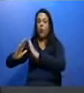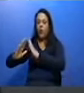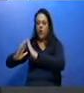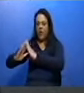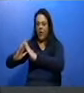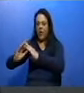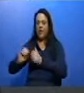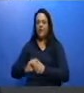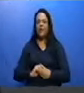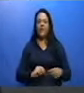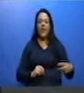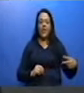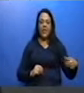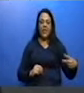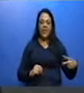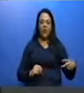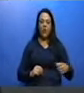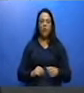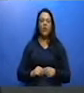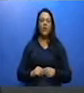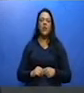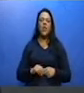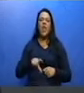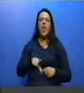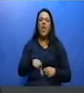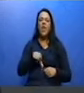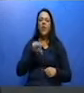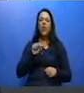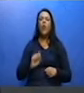Segunda etapa, definir o que vamos estudar.